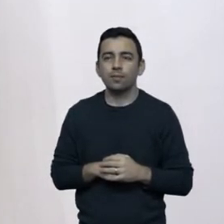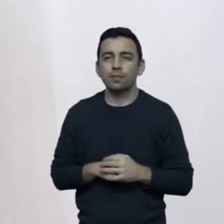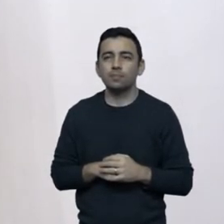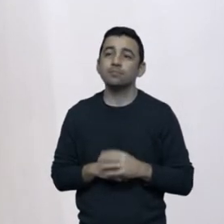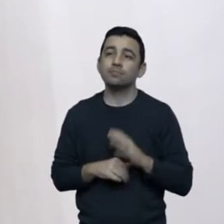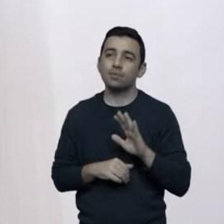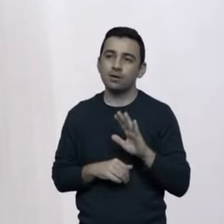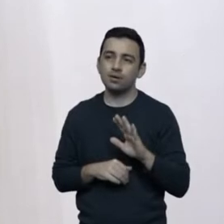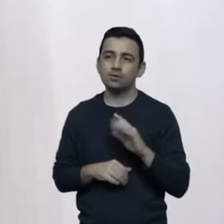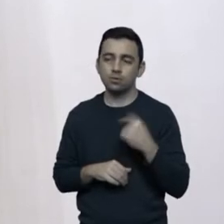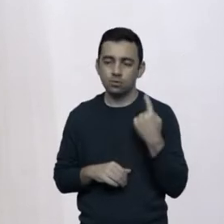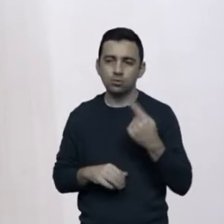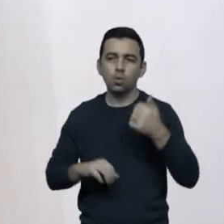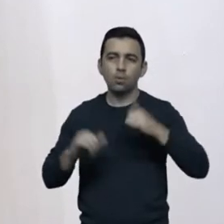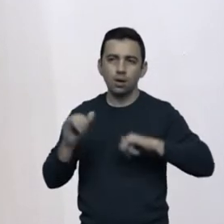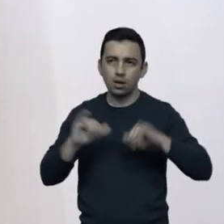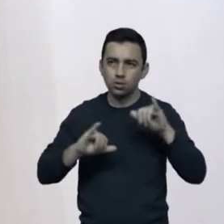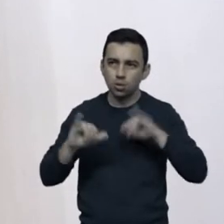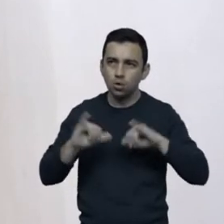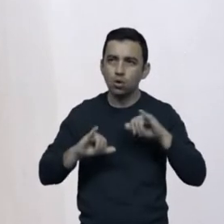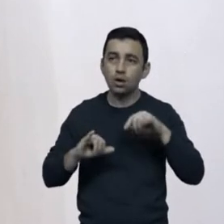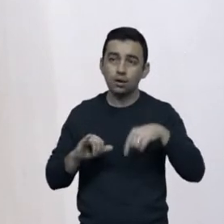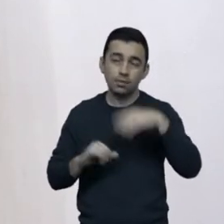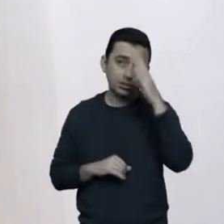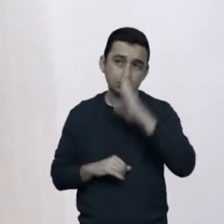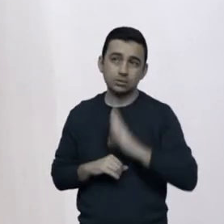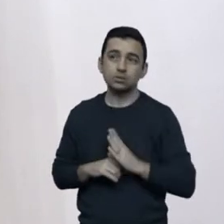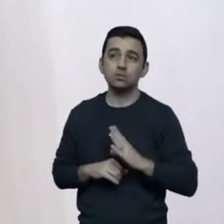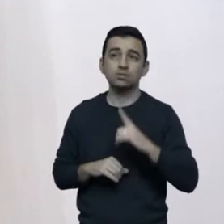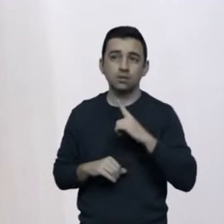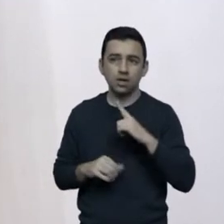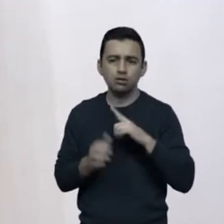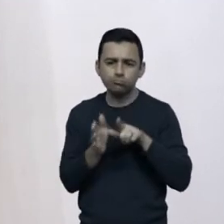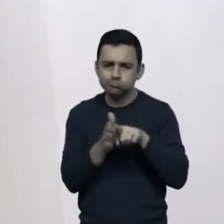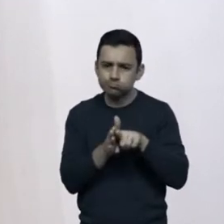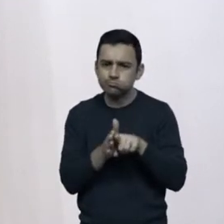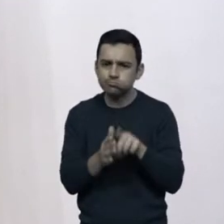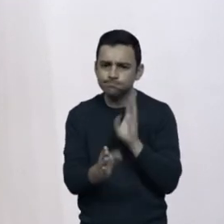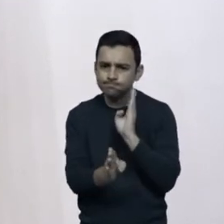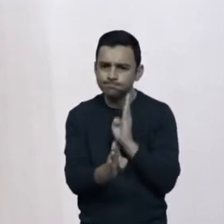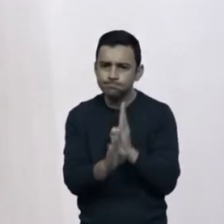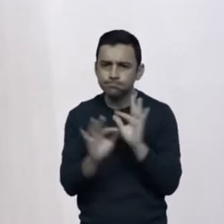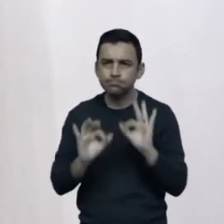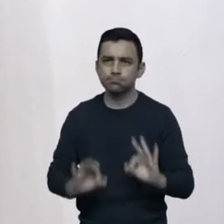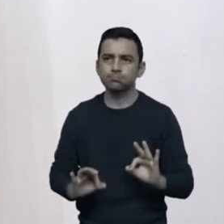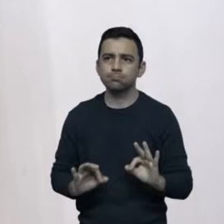nós temos laboratórios genéticos, inclusive no Brasil, que fazem esse diagnóstico com precisão.